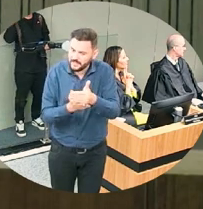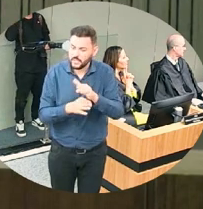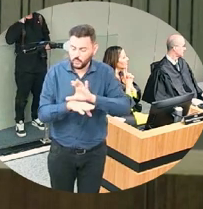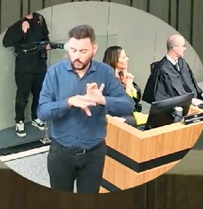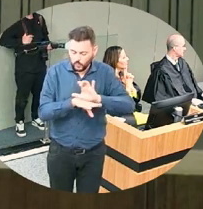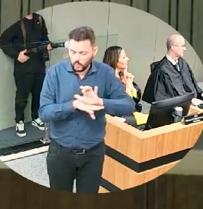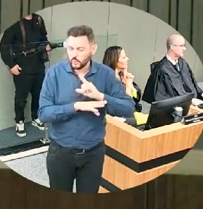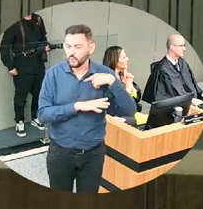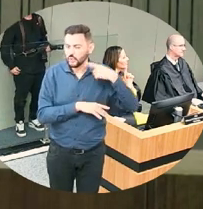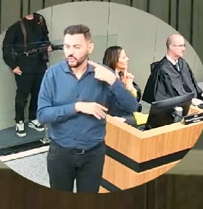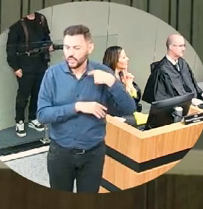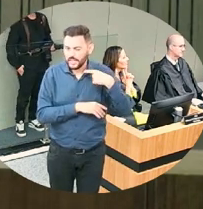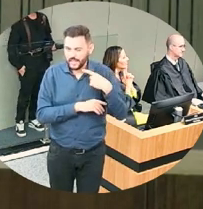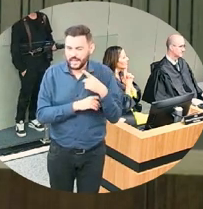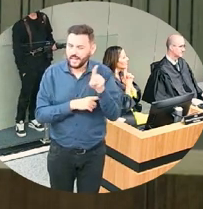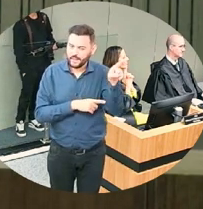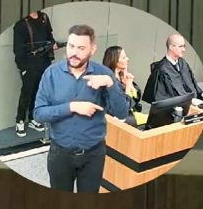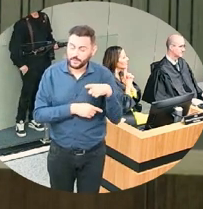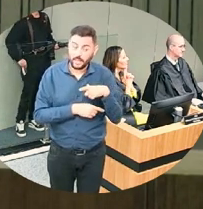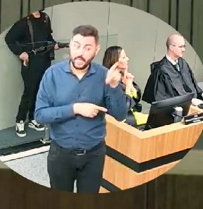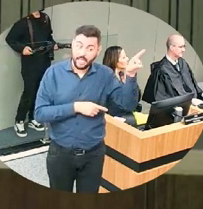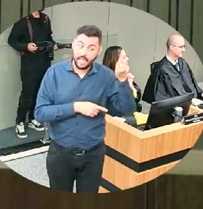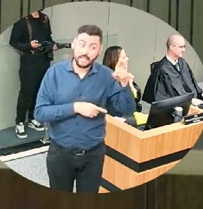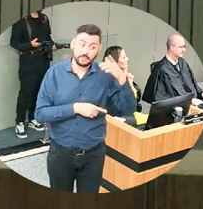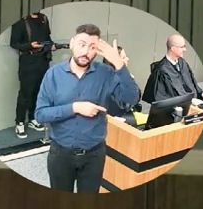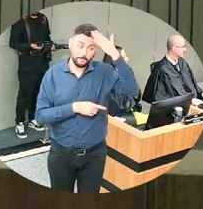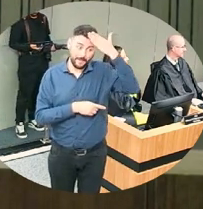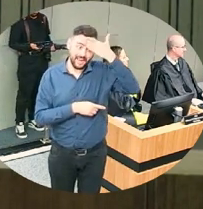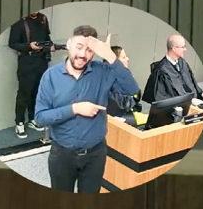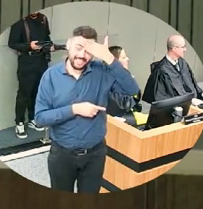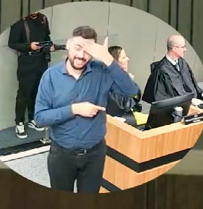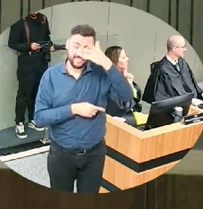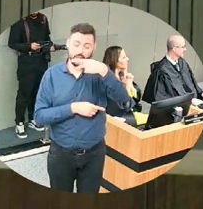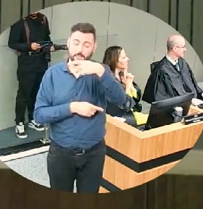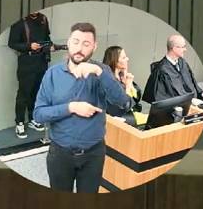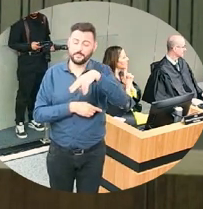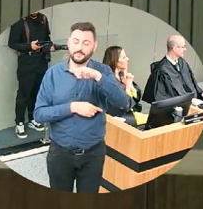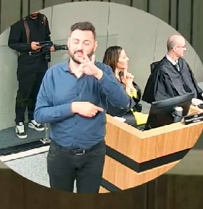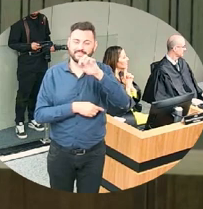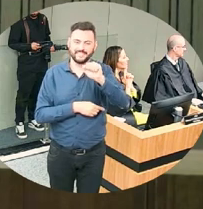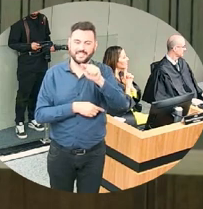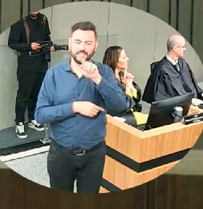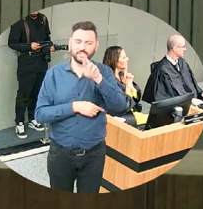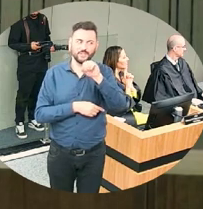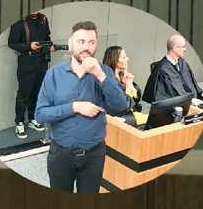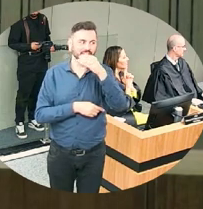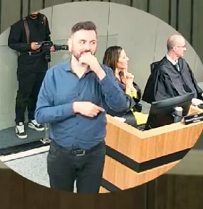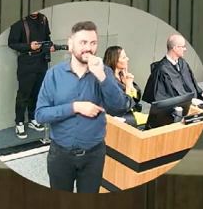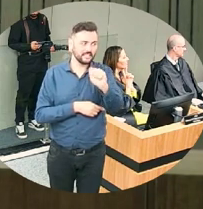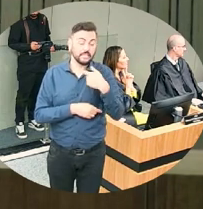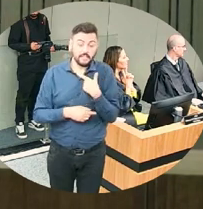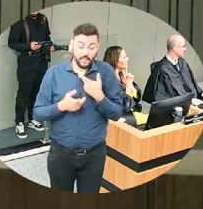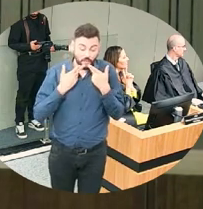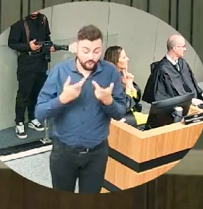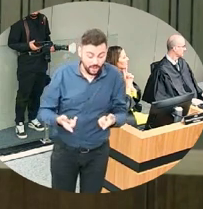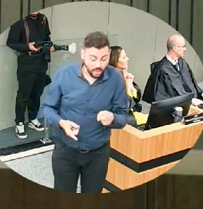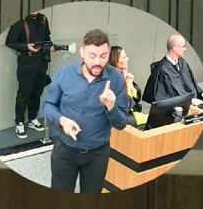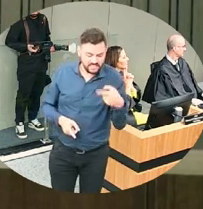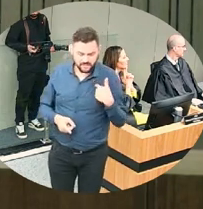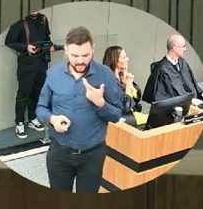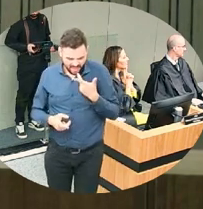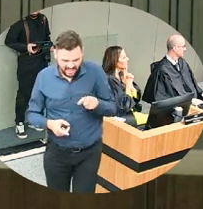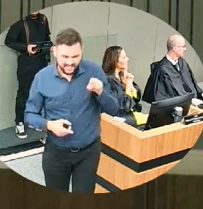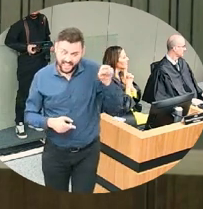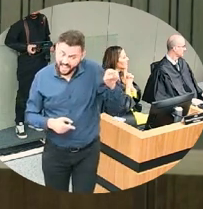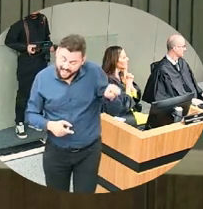Universidade Estadual de Ponta Grossa alguém afirmasse que um dia eu chegaria a ser presidente de um tribunal certamente eu seria